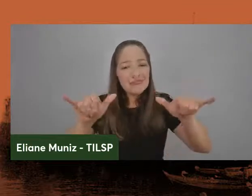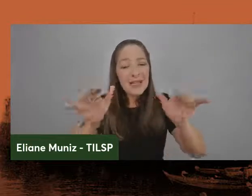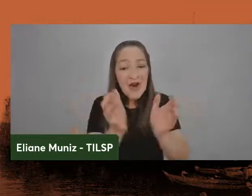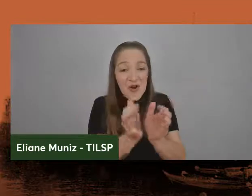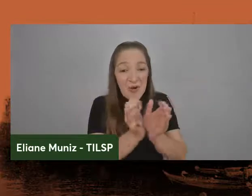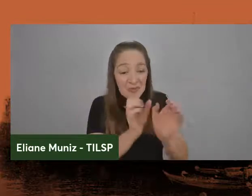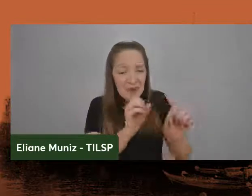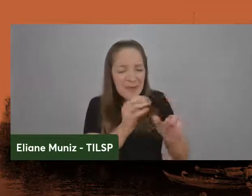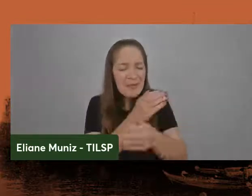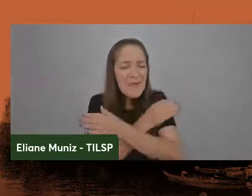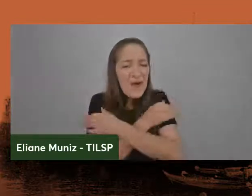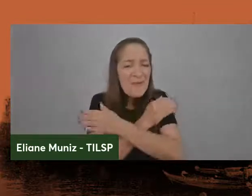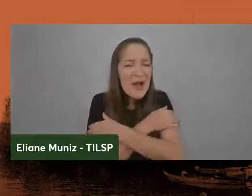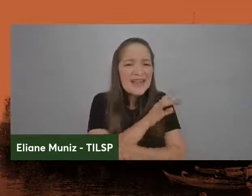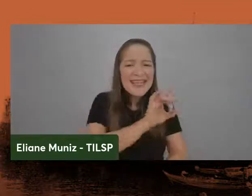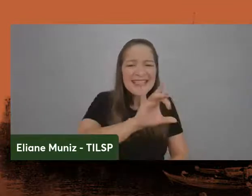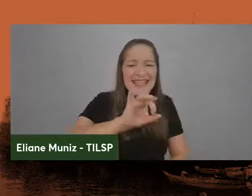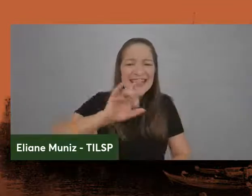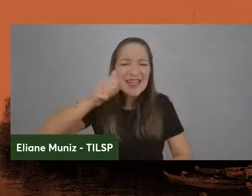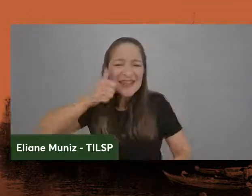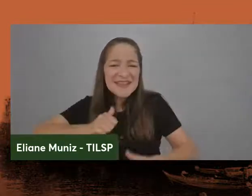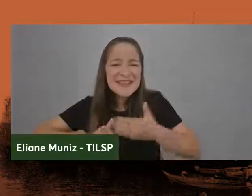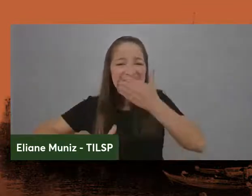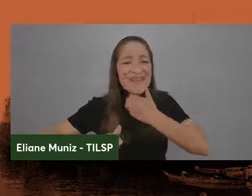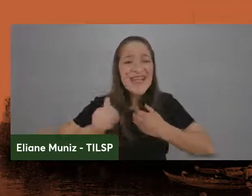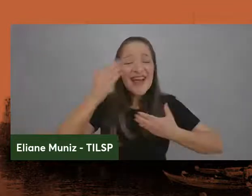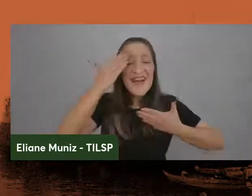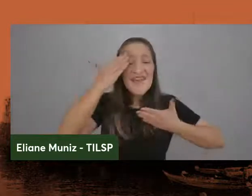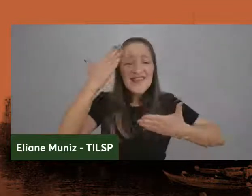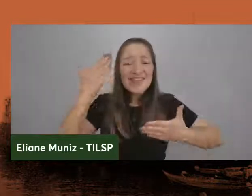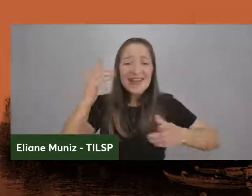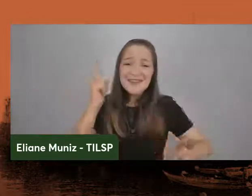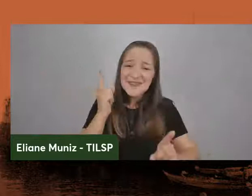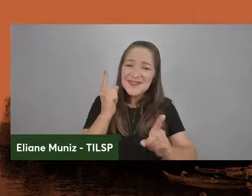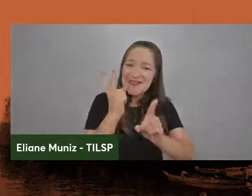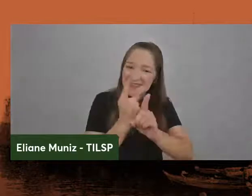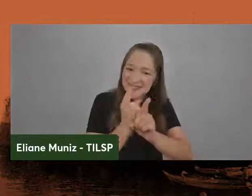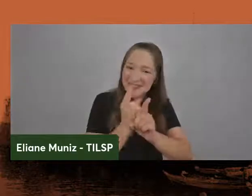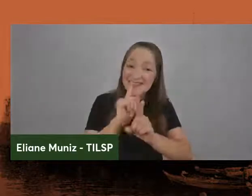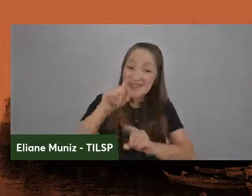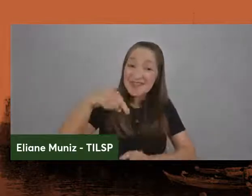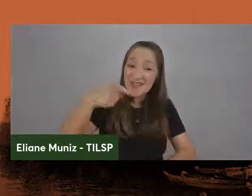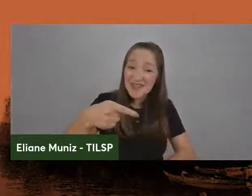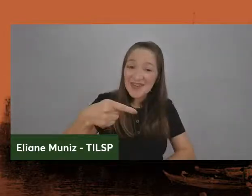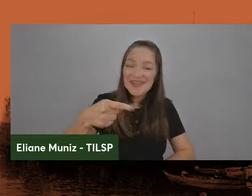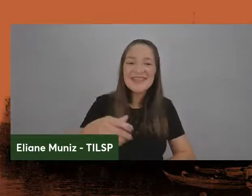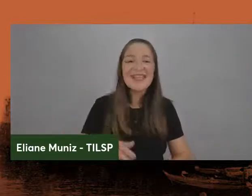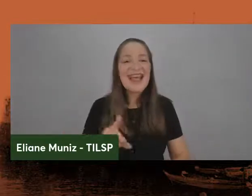todos eles e elas. Obrigado, gente. Até a próxima. Obrigado, Dani, Alex Caires